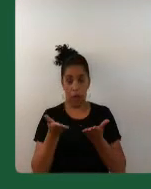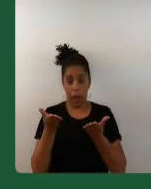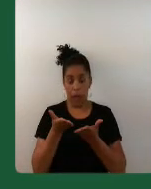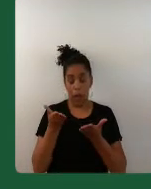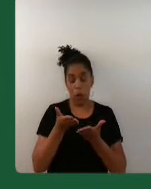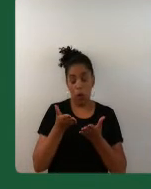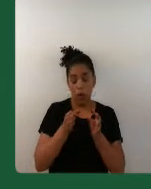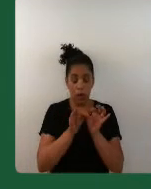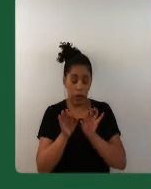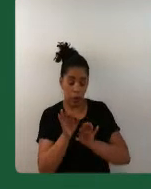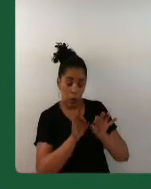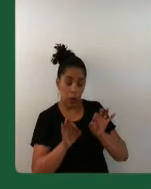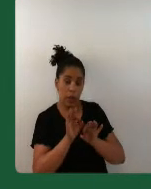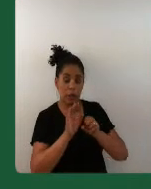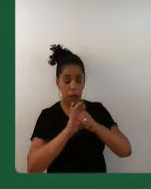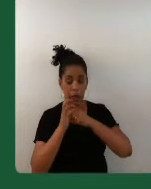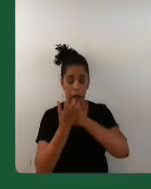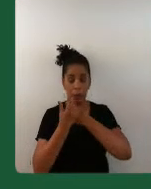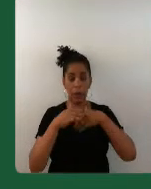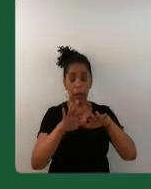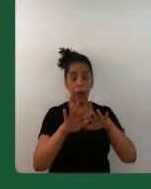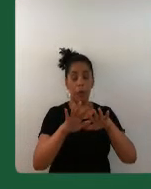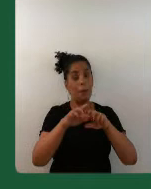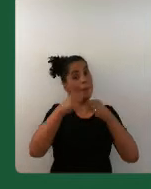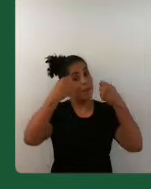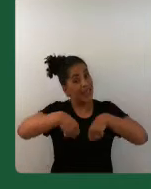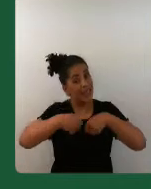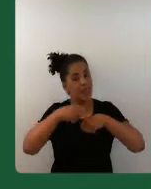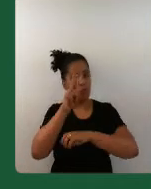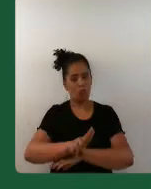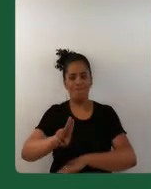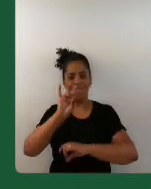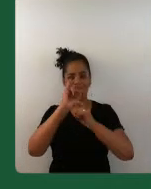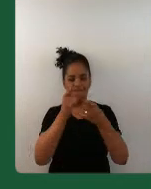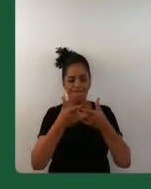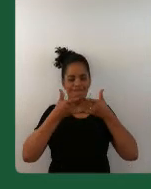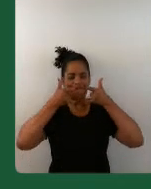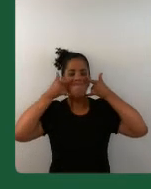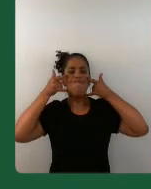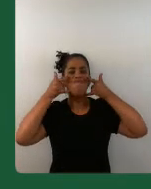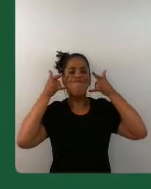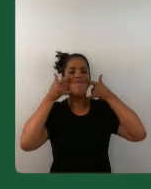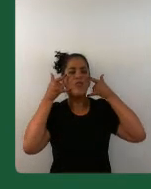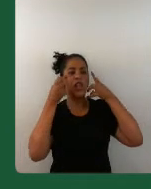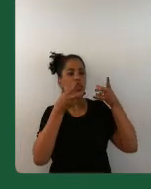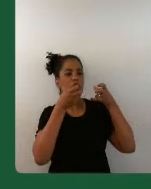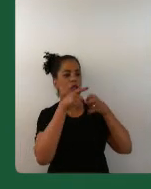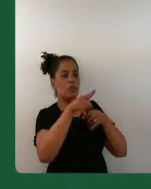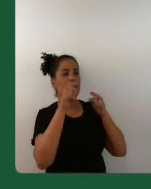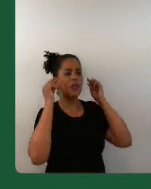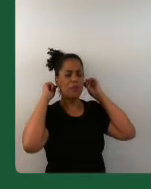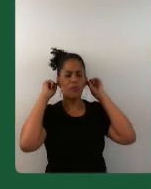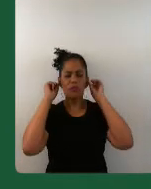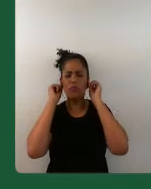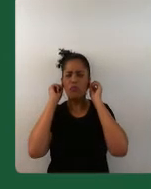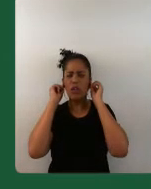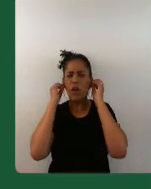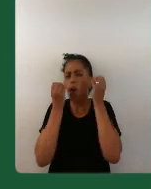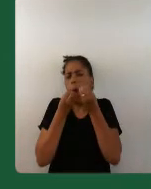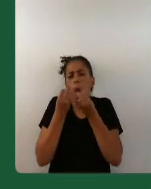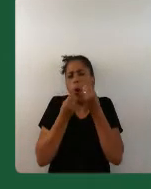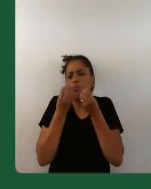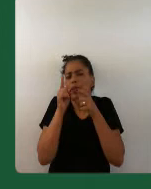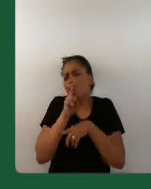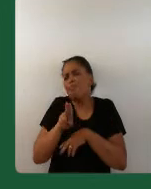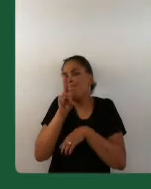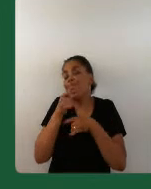agora, na época de pandemia, para o uso da máscara, né? Então, a gente consegue ver aqui um paciente sem orelha nas fotos,